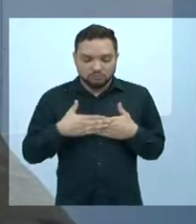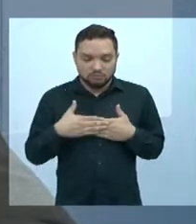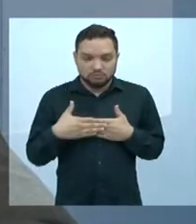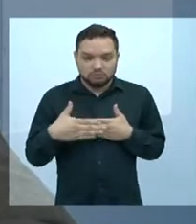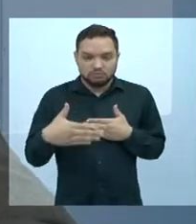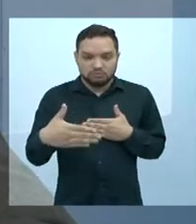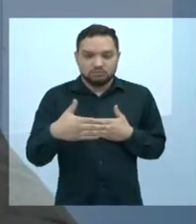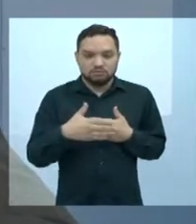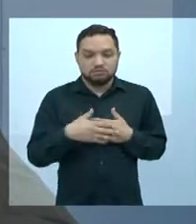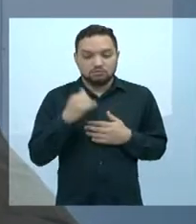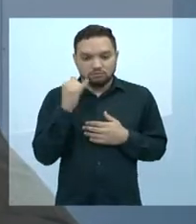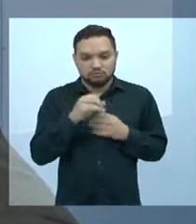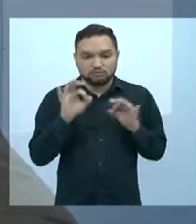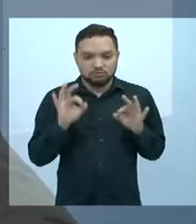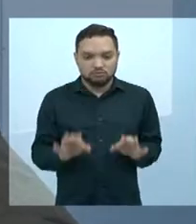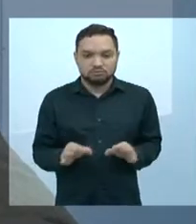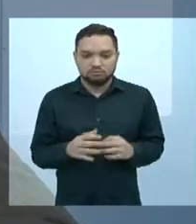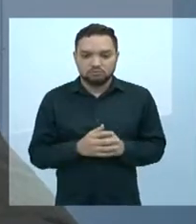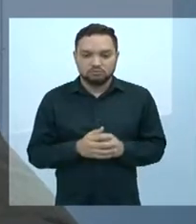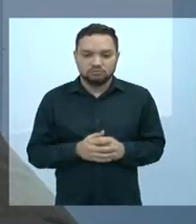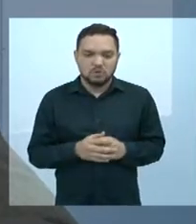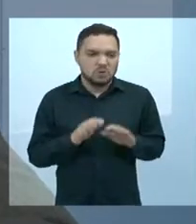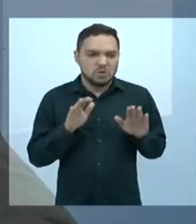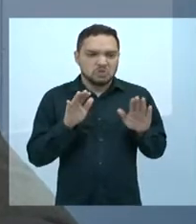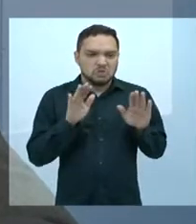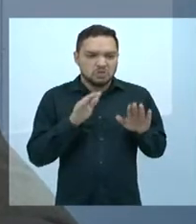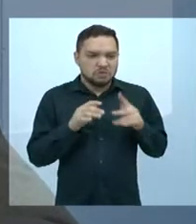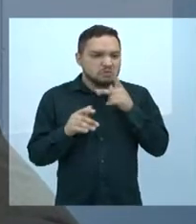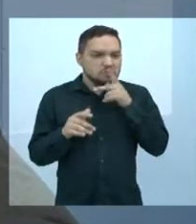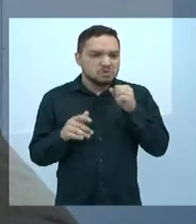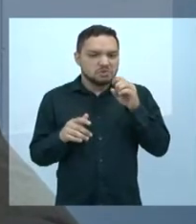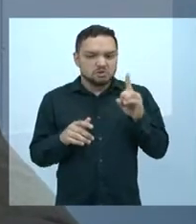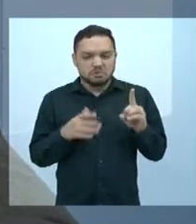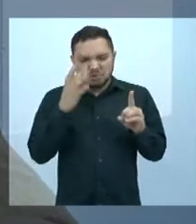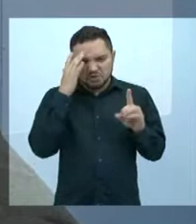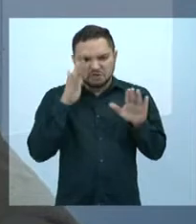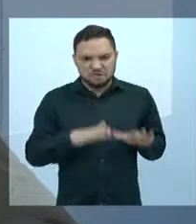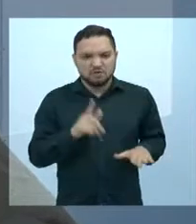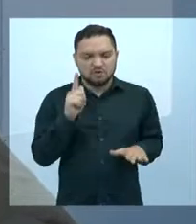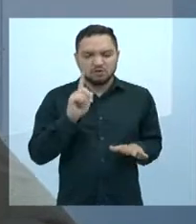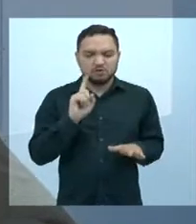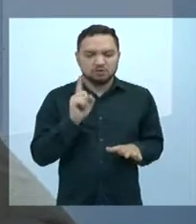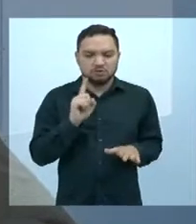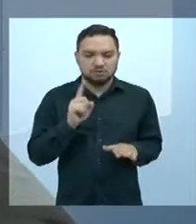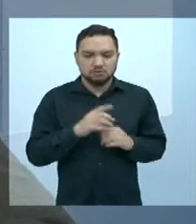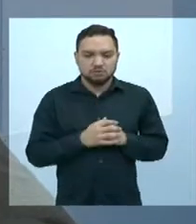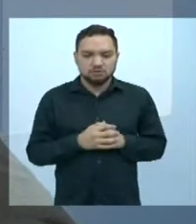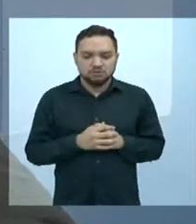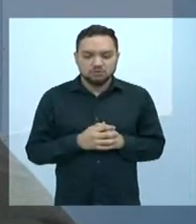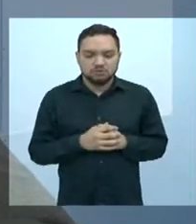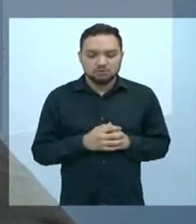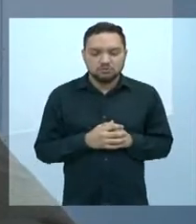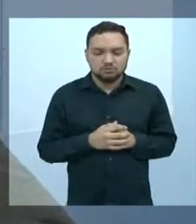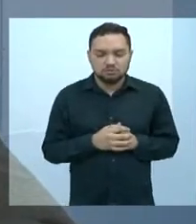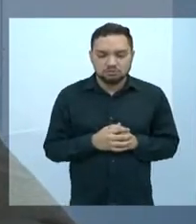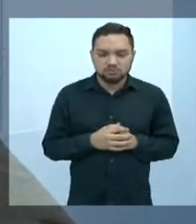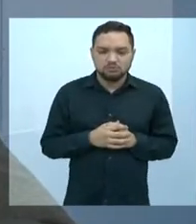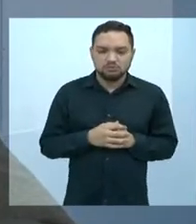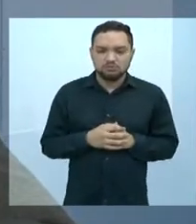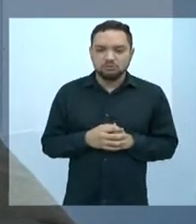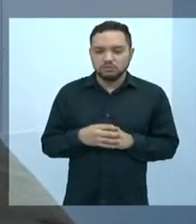lhe garanto uma coisa. Ele não fica no PSDB. O PSDB deverá tomar uma outra postura e deverá ter umas